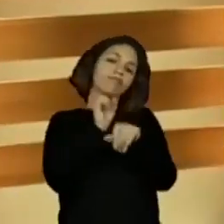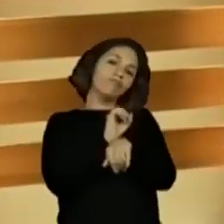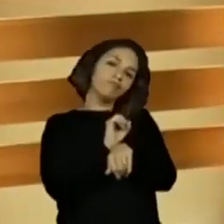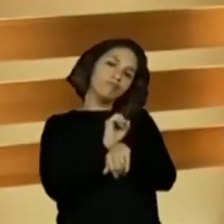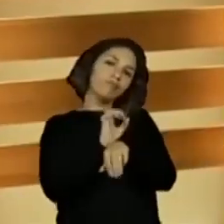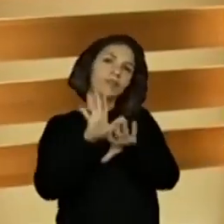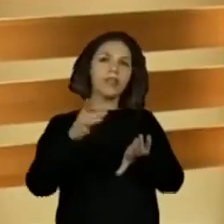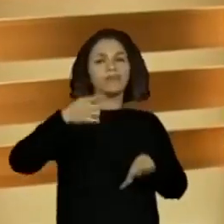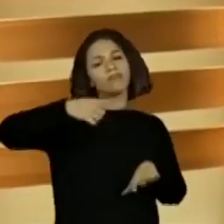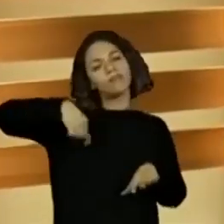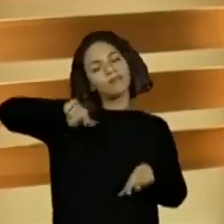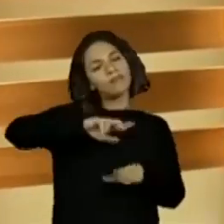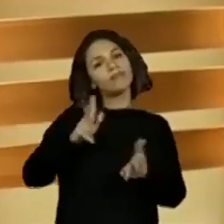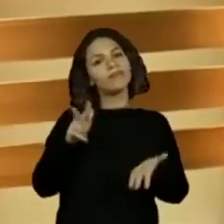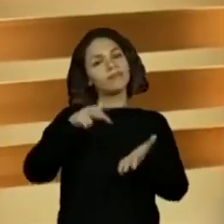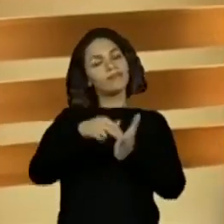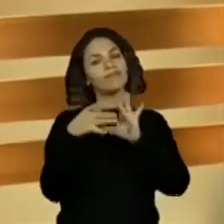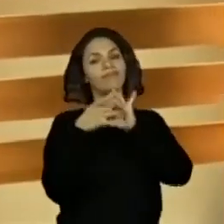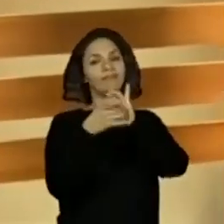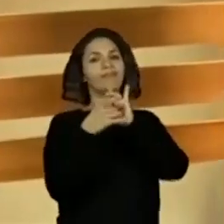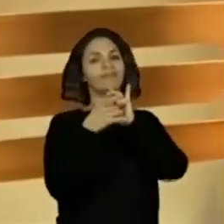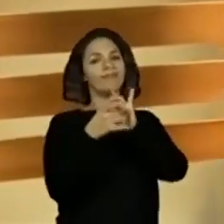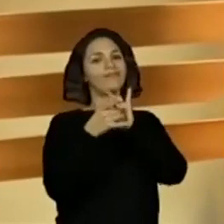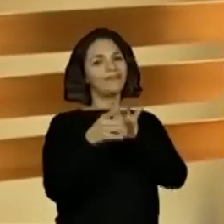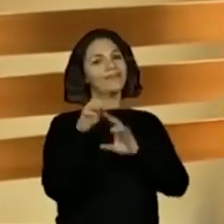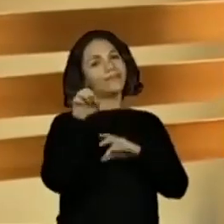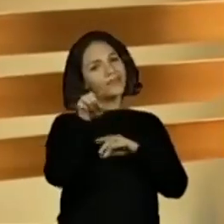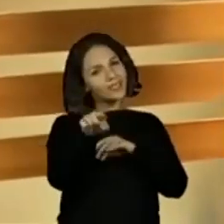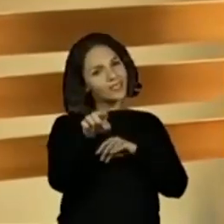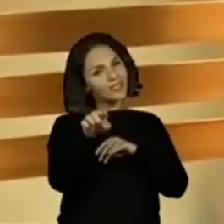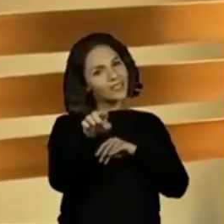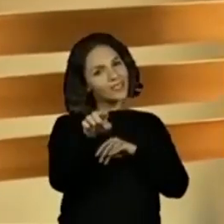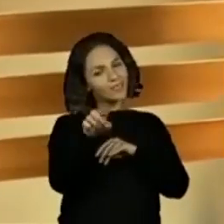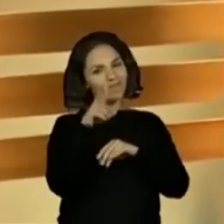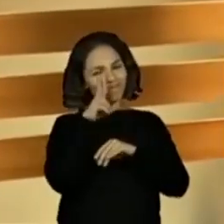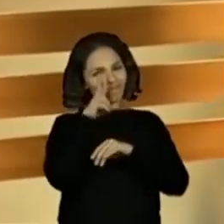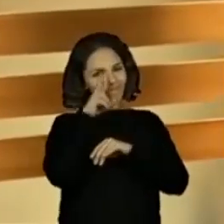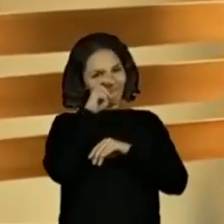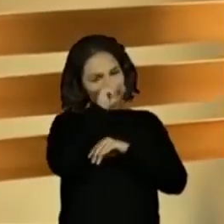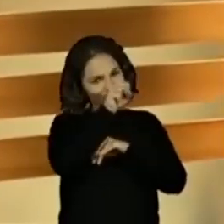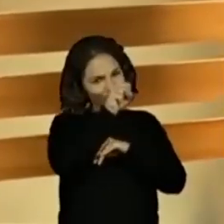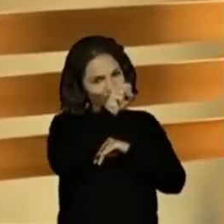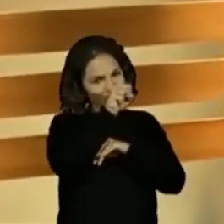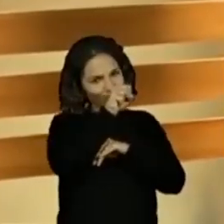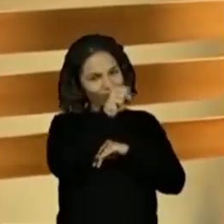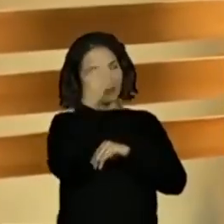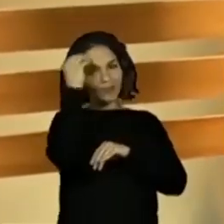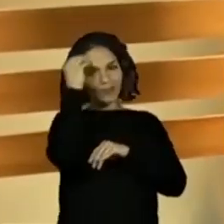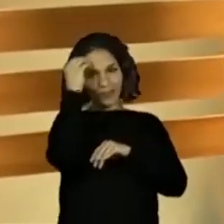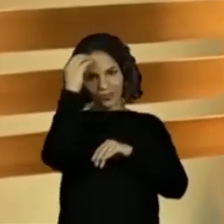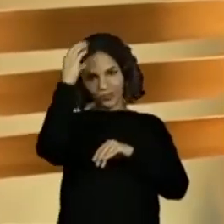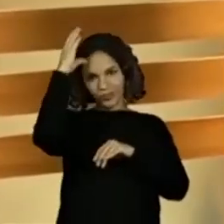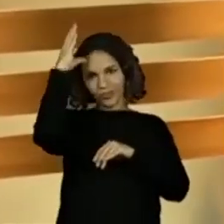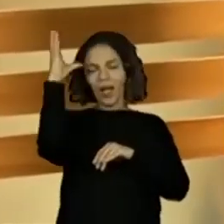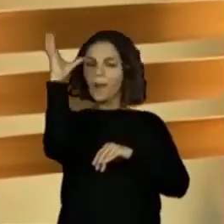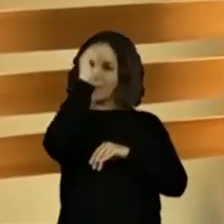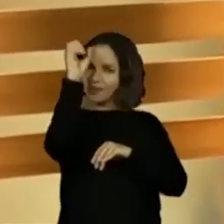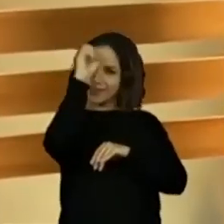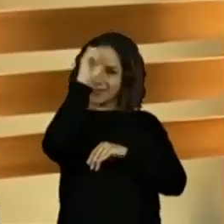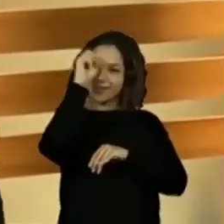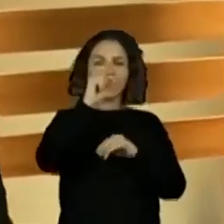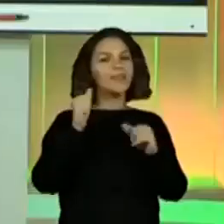mas nós continuamos aqui com vocês para continuar aqui firme, tá bom? No conhecimento da aprendizagem,